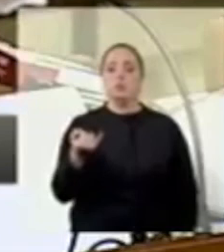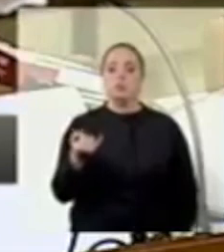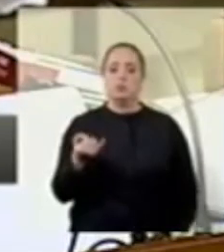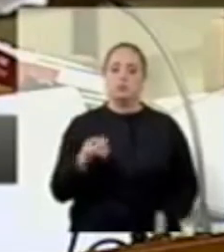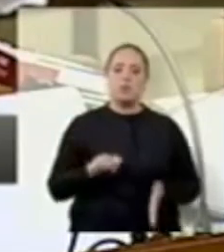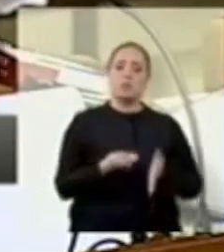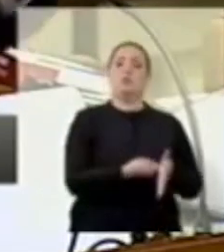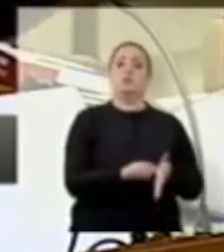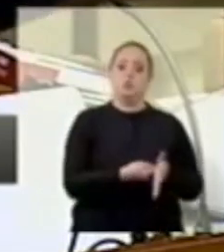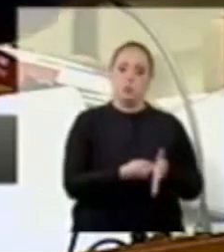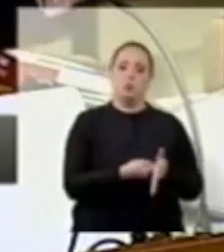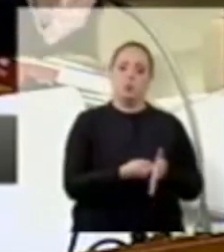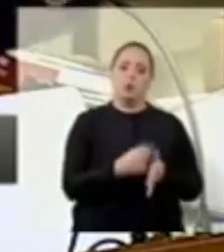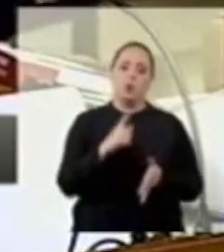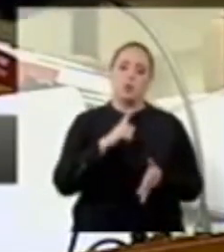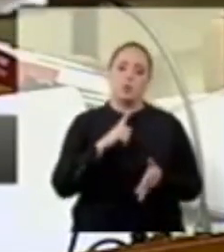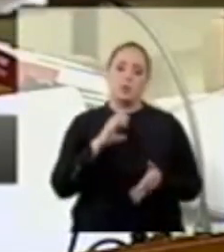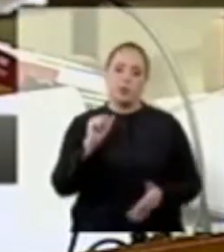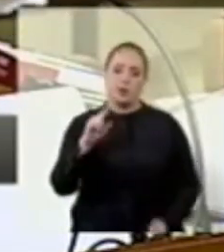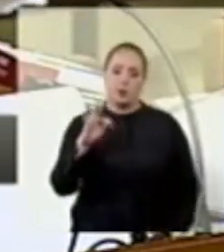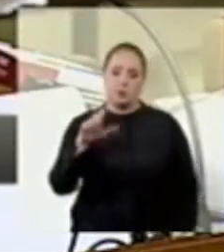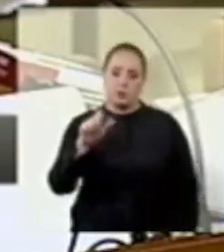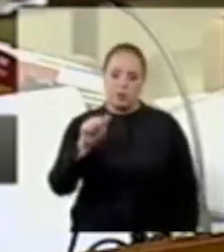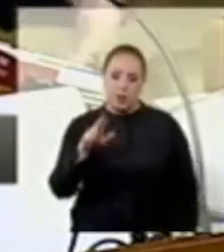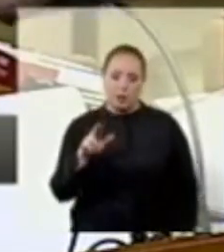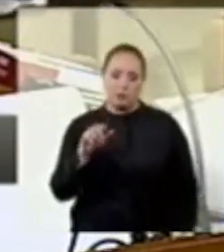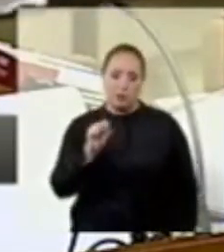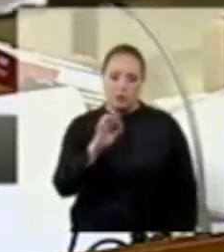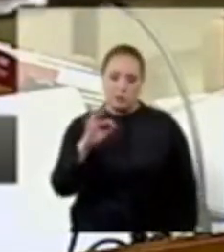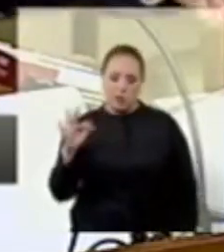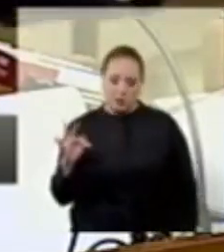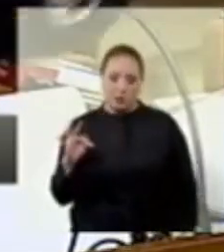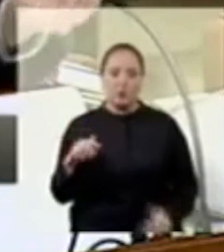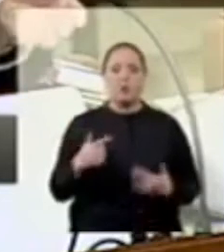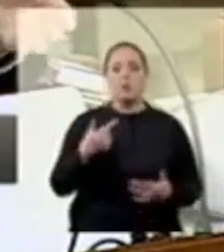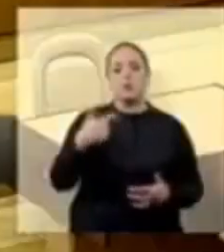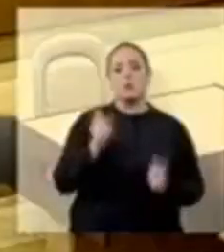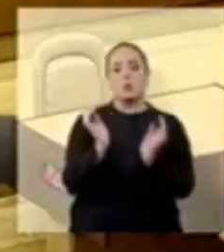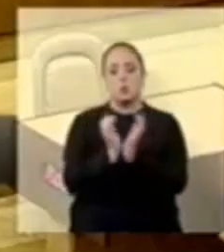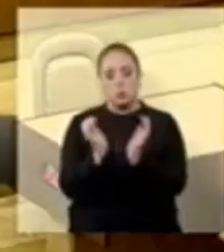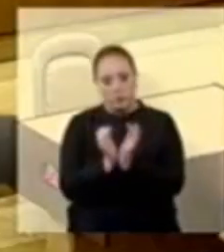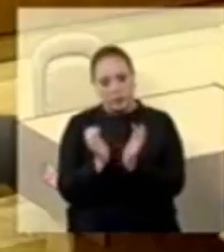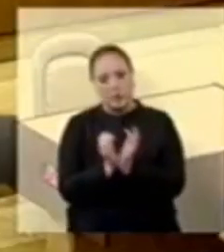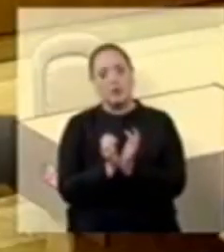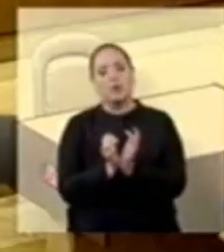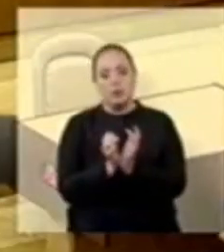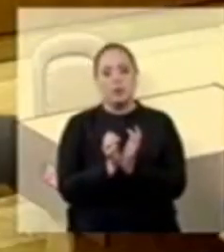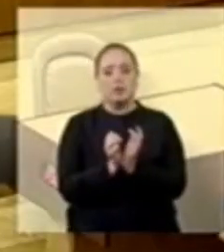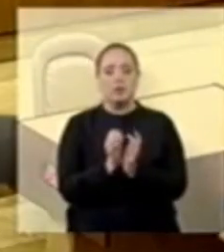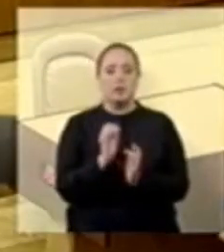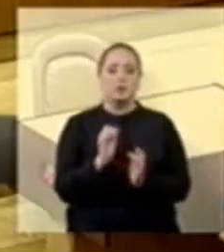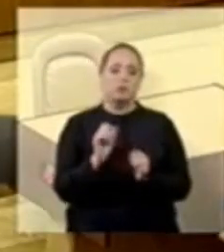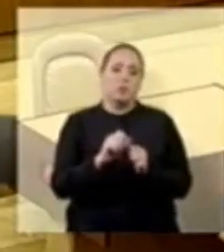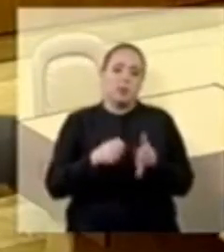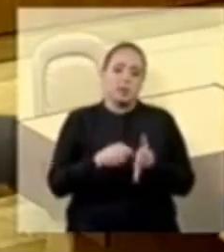prontamente houve uma cautelar já no supremo suspendendo a execução a segunda turma restabeleceu a execução